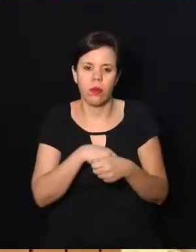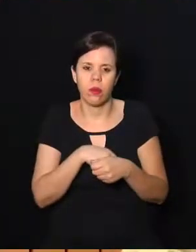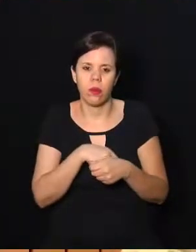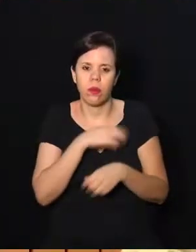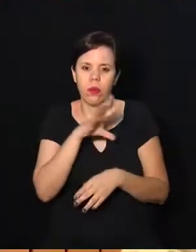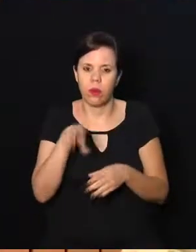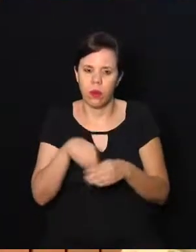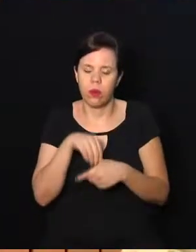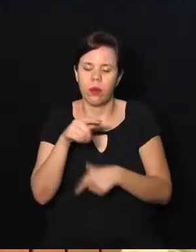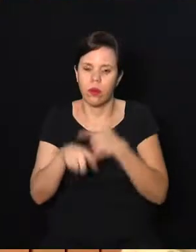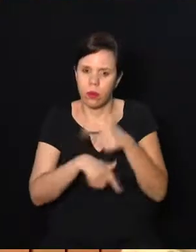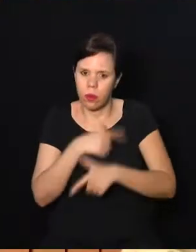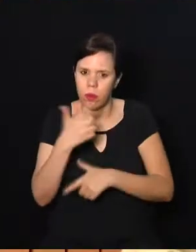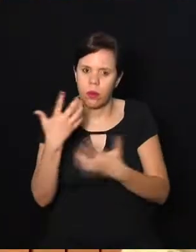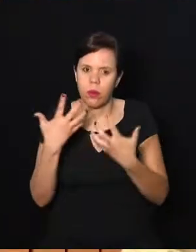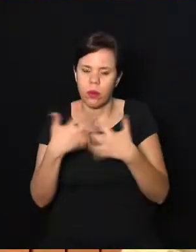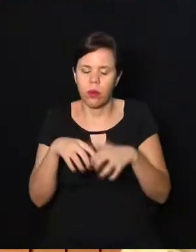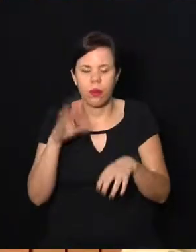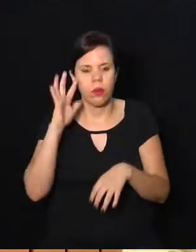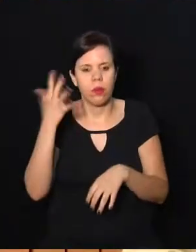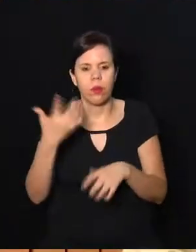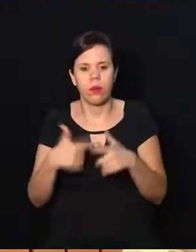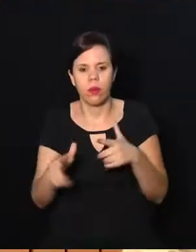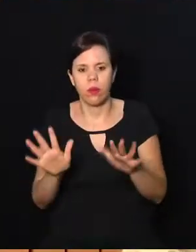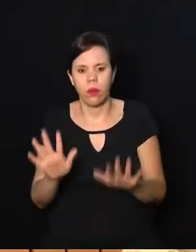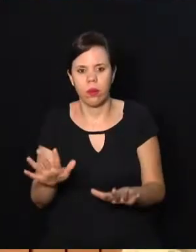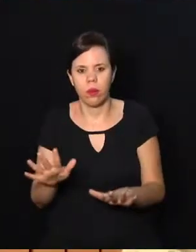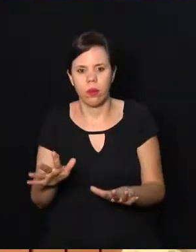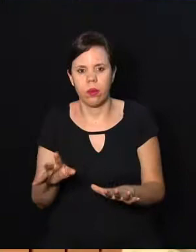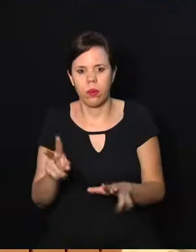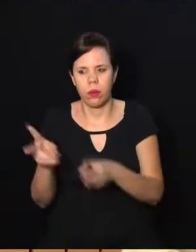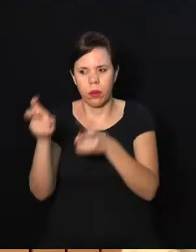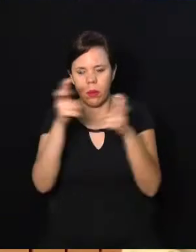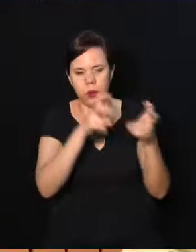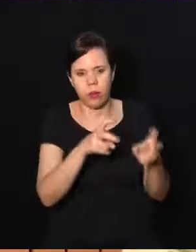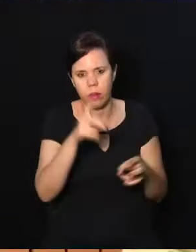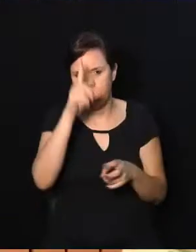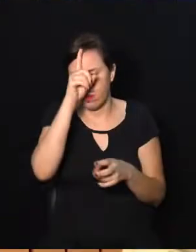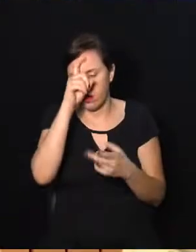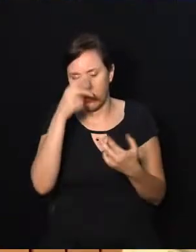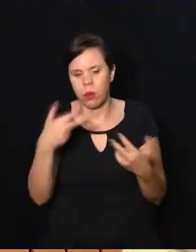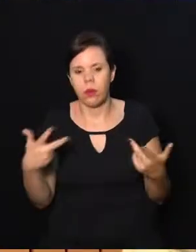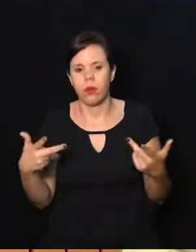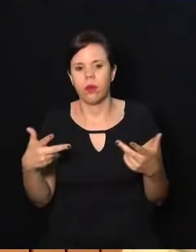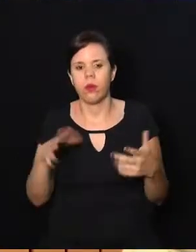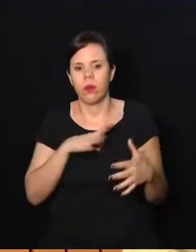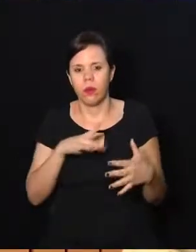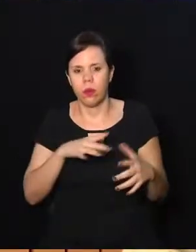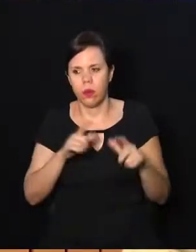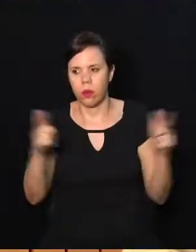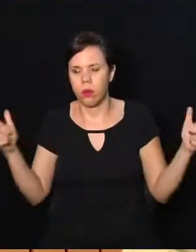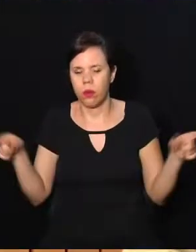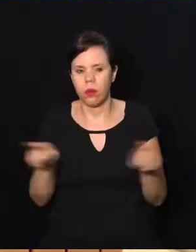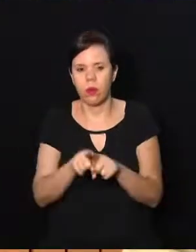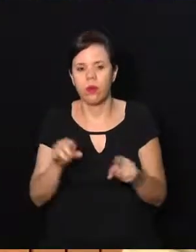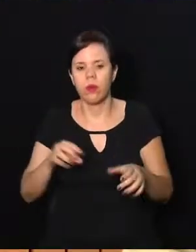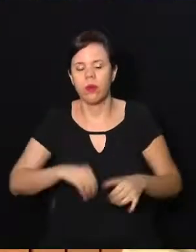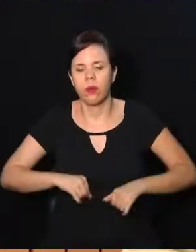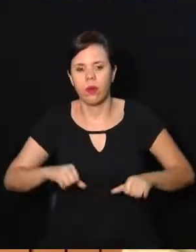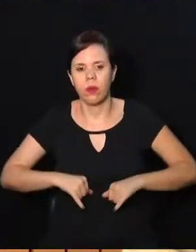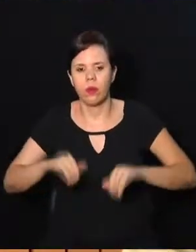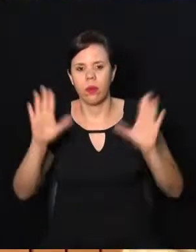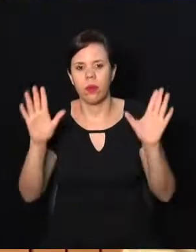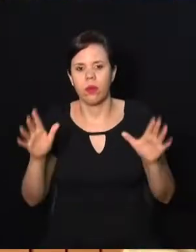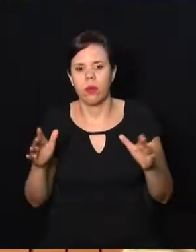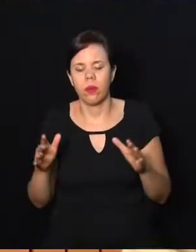colocar o dedo na ferida. Hoje nós vemos as grandes metrópoles sofrendo mais, porque os pequenos municípios